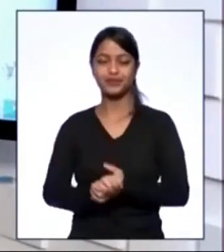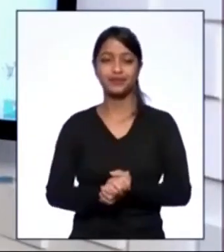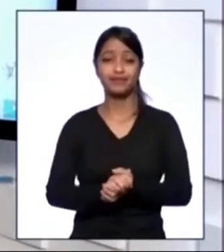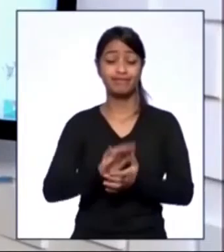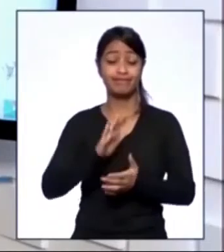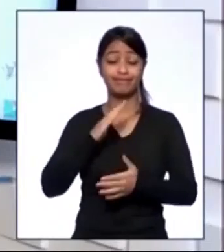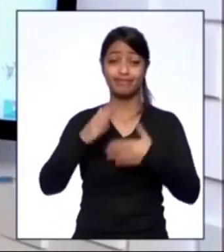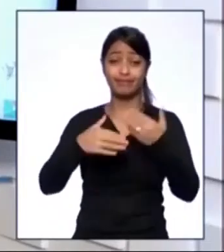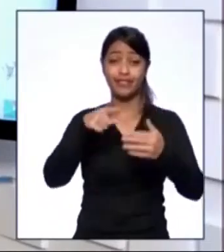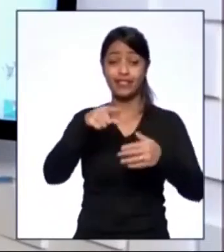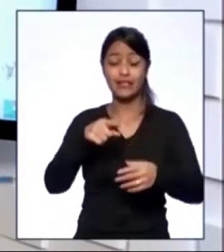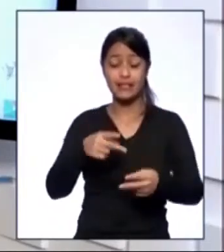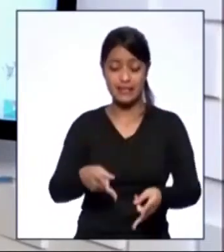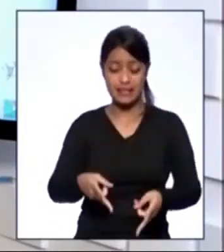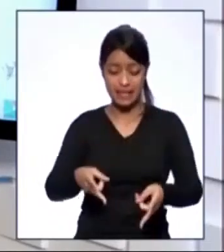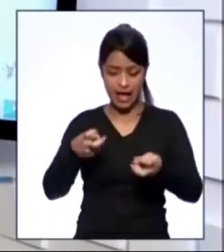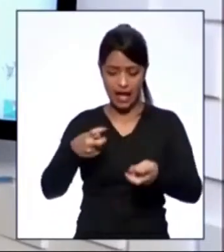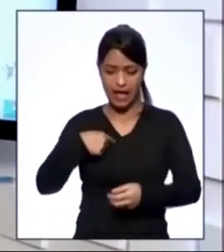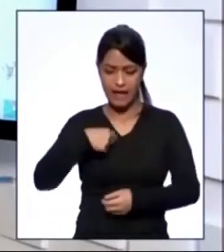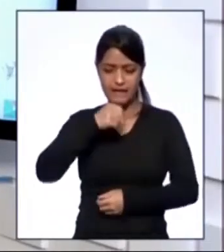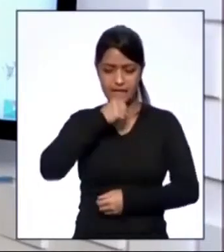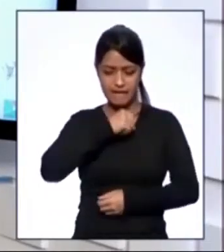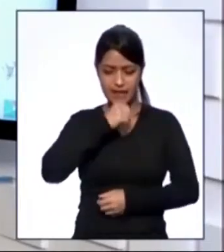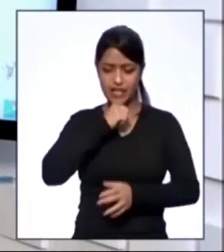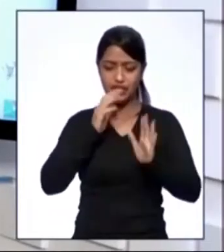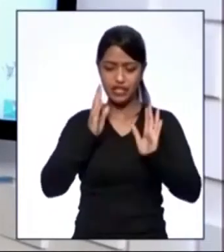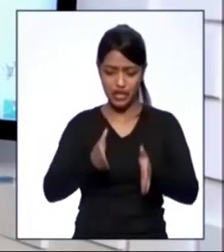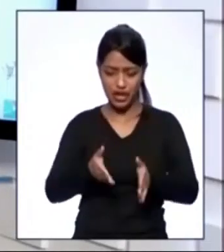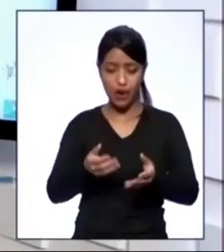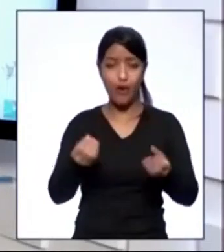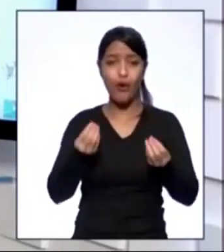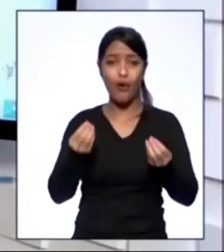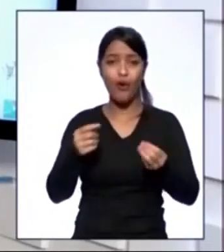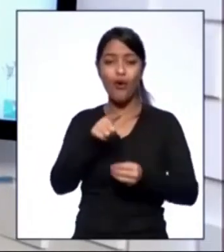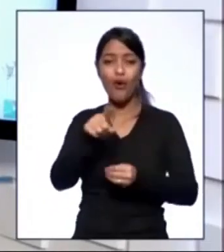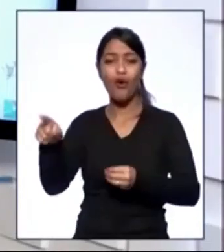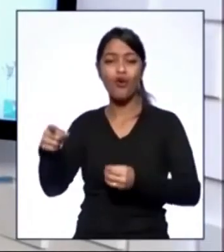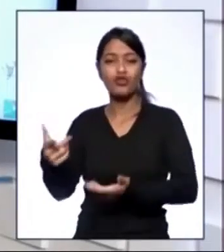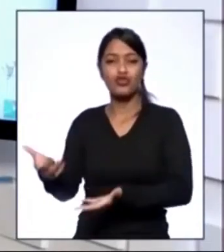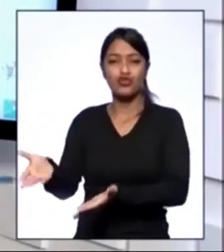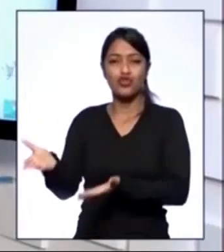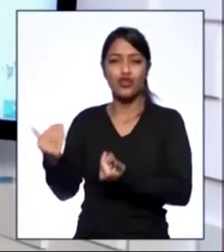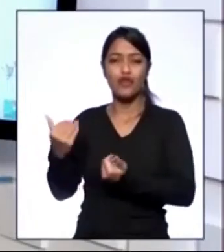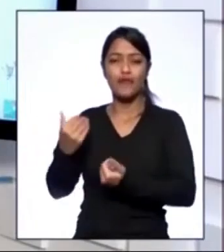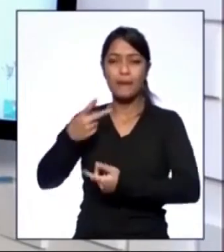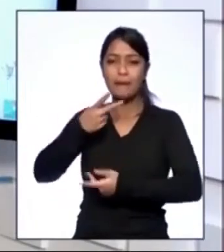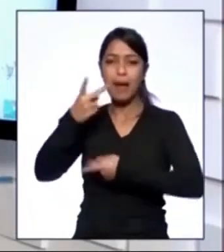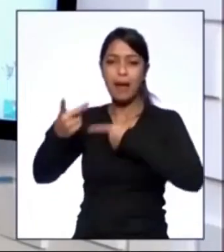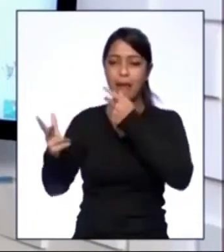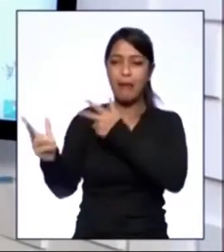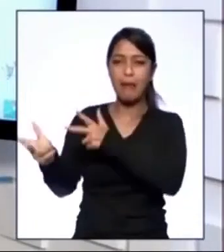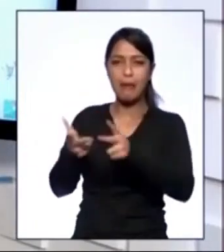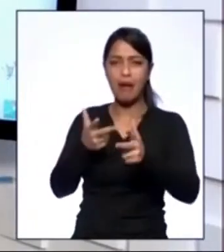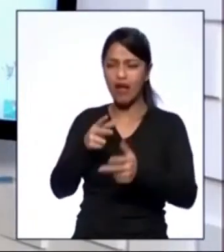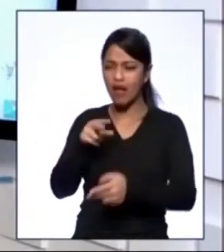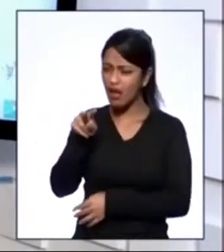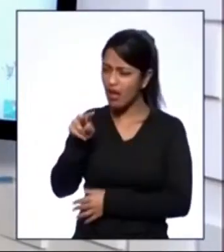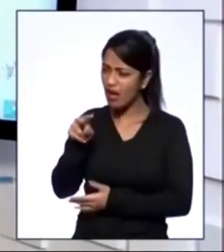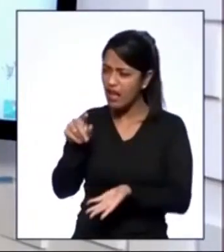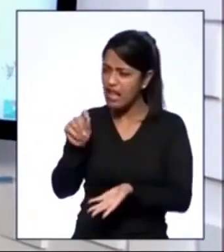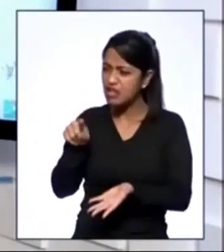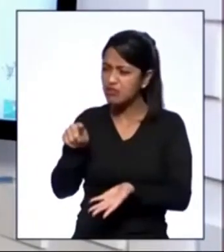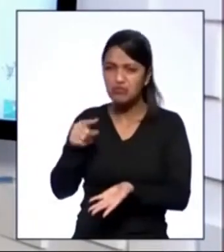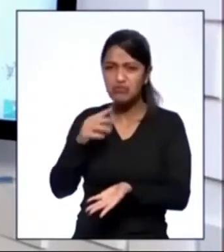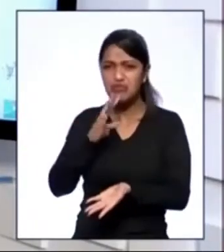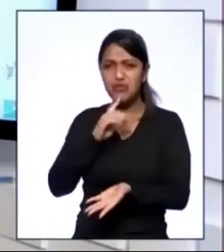envelheceu quando você passa a não mais reconhecer as gírias dos jovens. Tá? Então você descobriu ali que você saiu